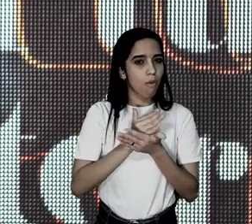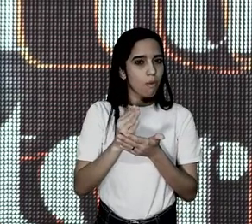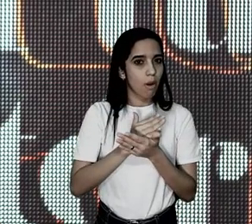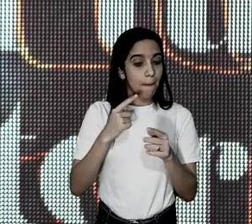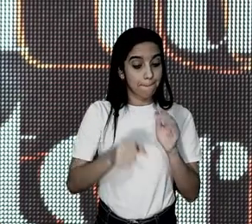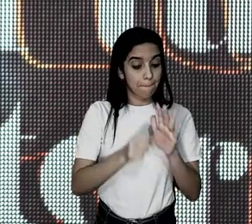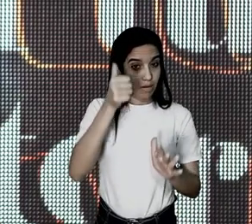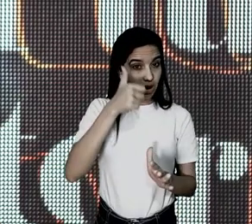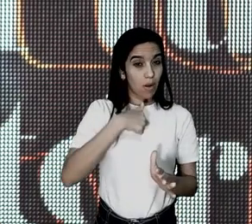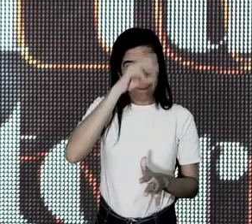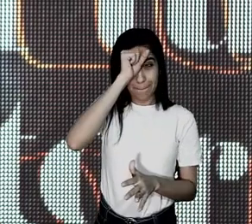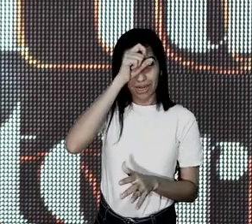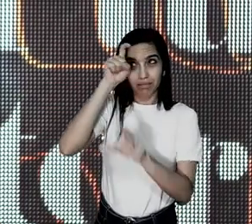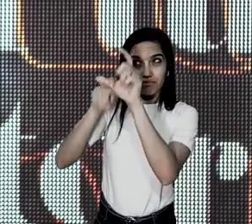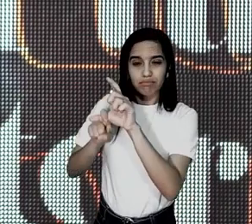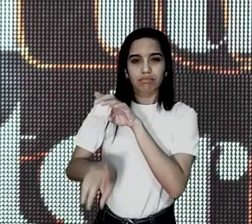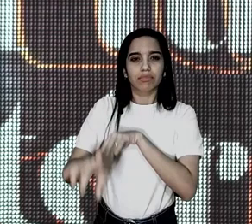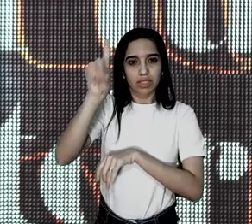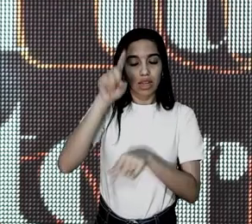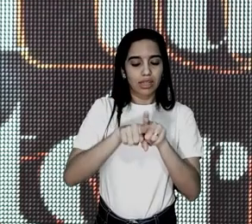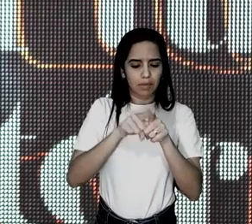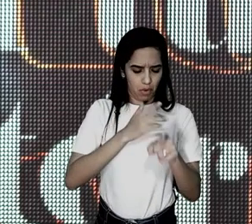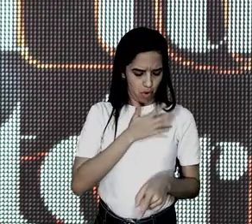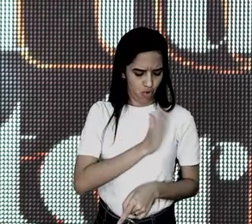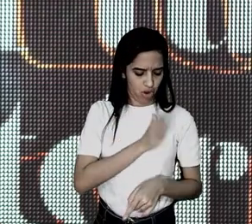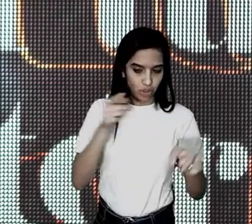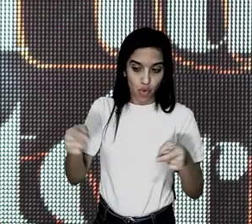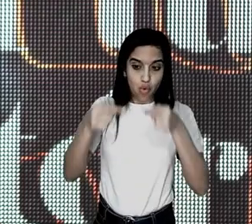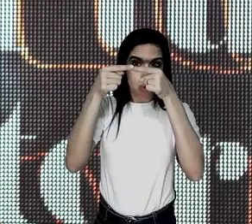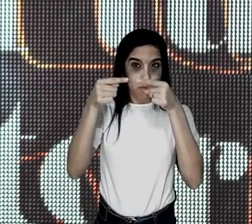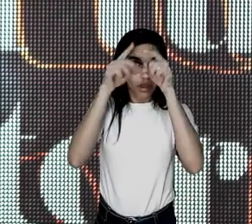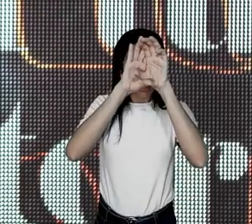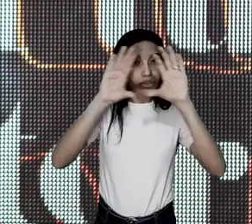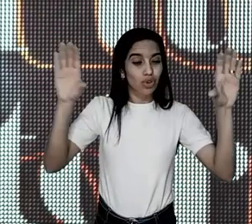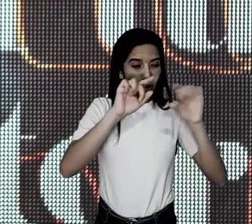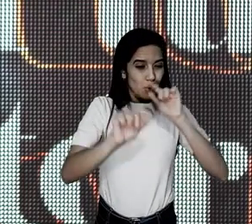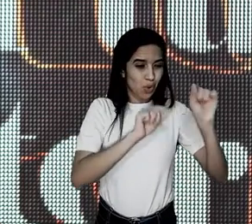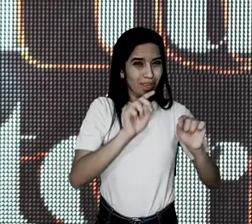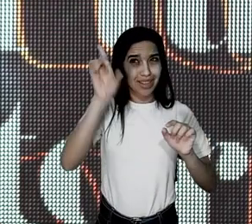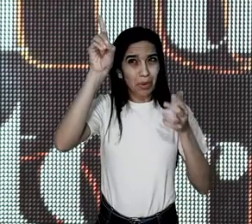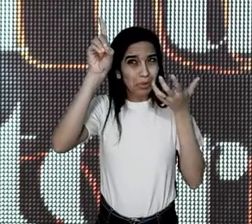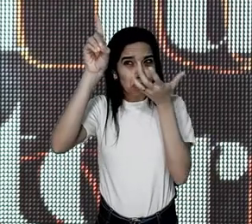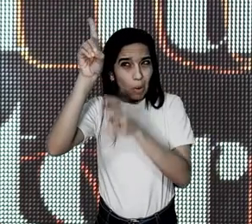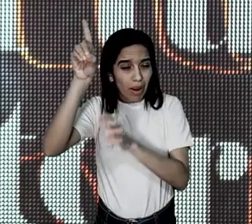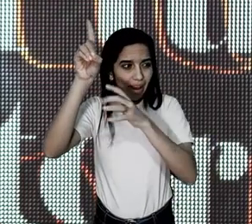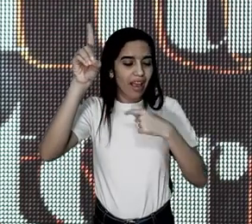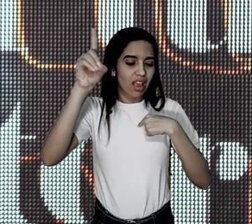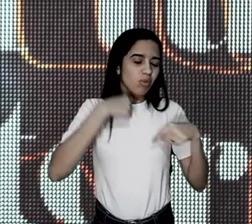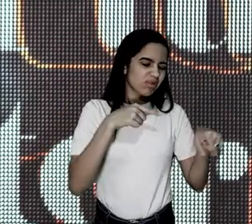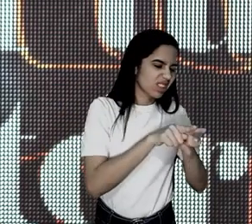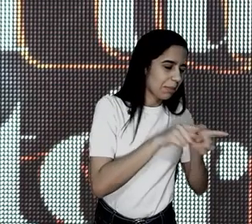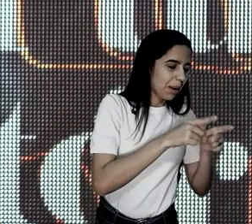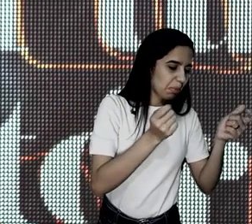dEle. Segundo, para que o meu coração estivesse alinhado com os céus e para que aquilo que não era de Deus para a minha vida eu pudesse